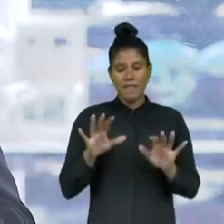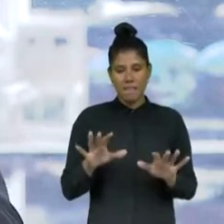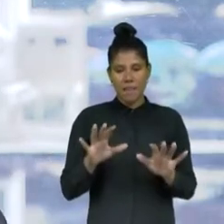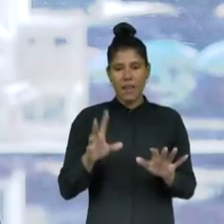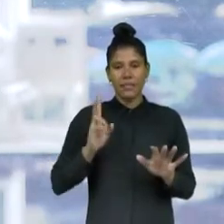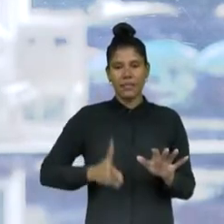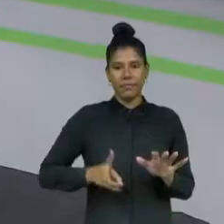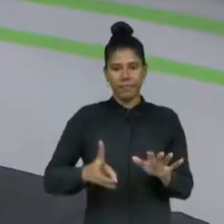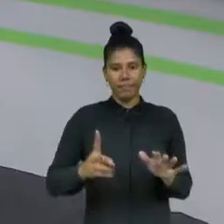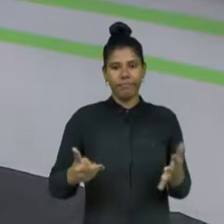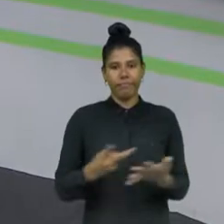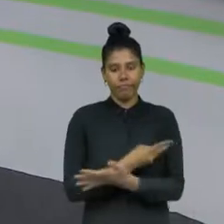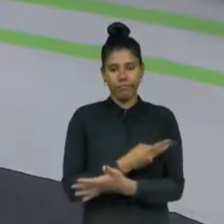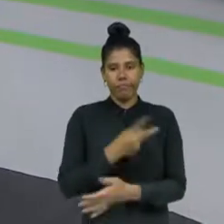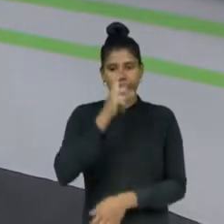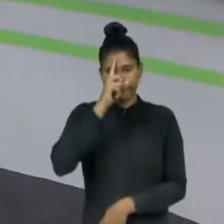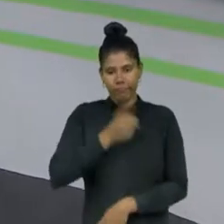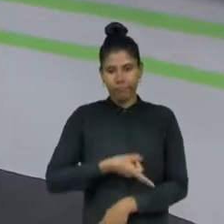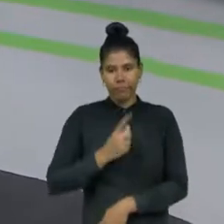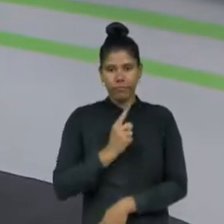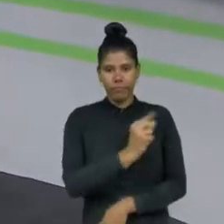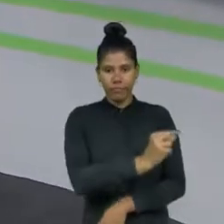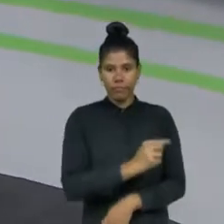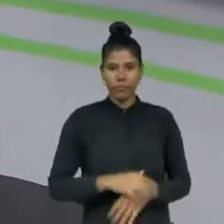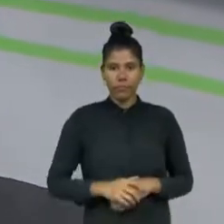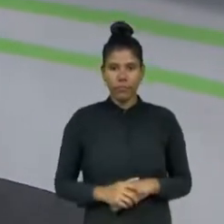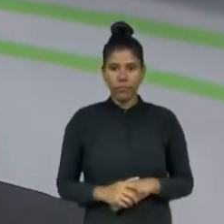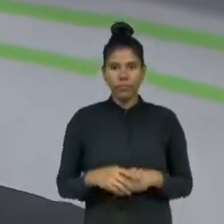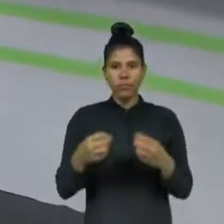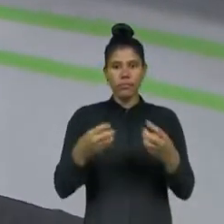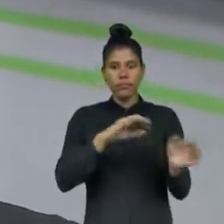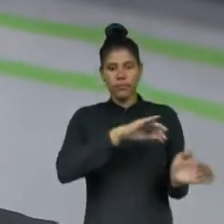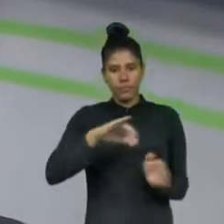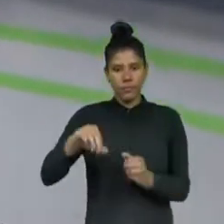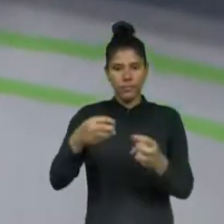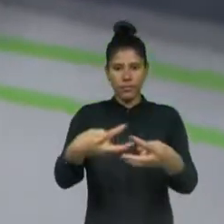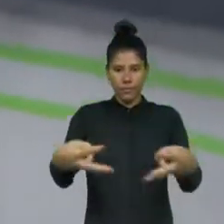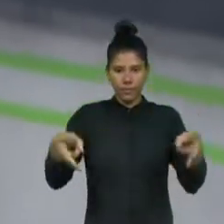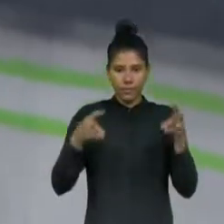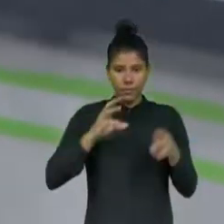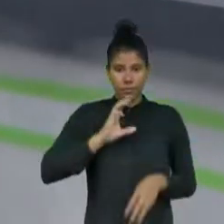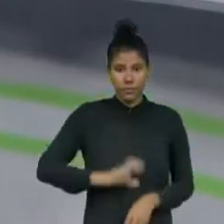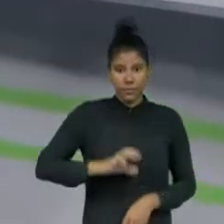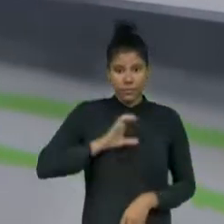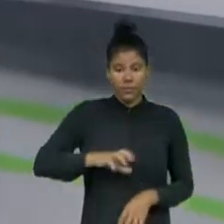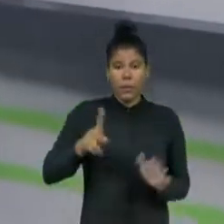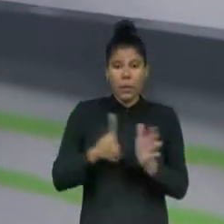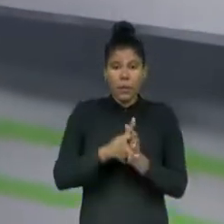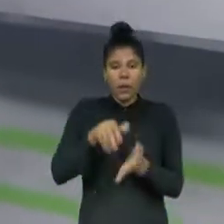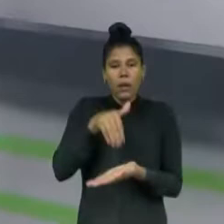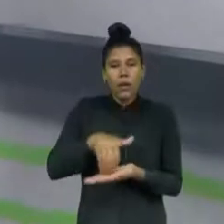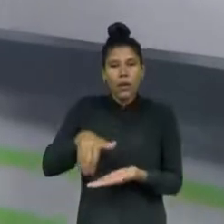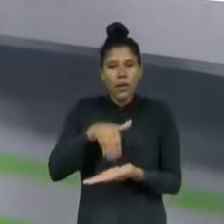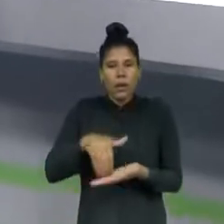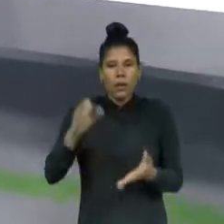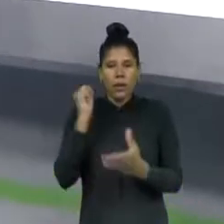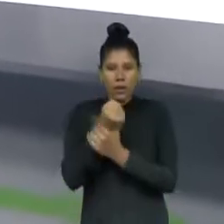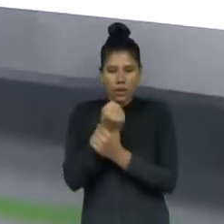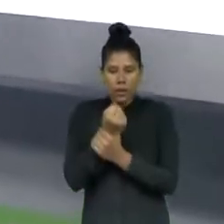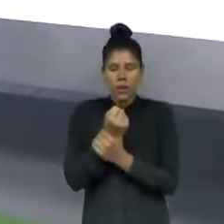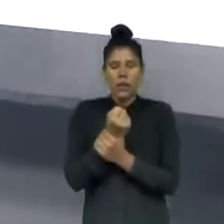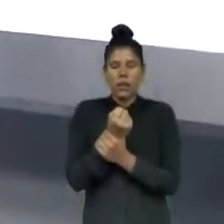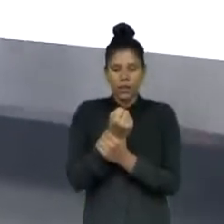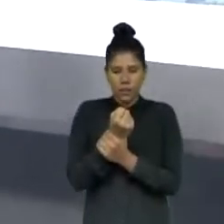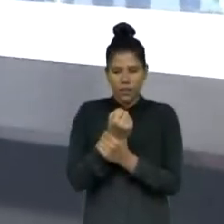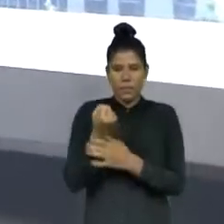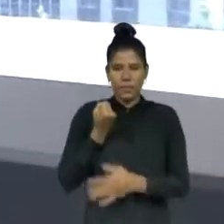parto. E o Caminhão do Cidadão, unidade móvel da Secretaria de Proteção Social, Justiça, Cidadania,